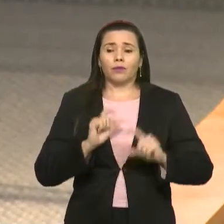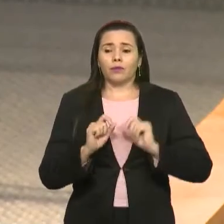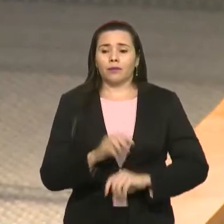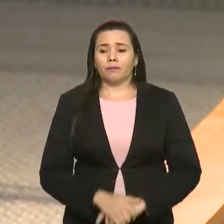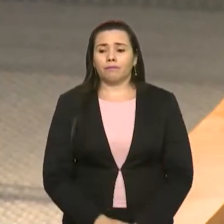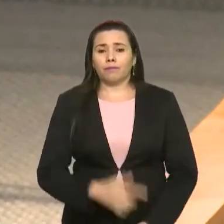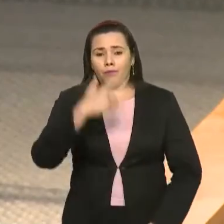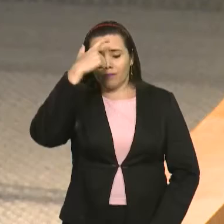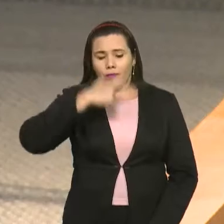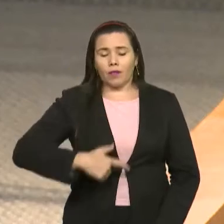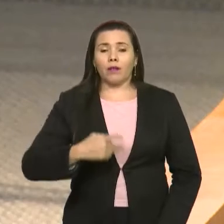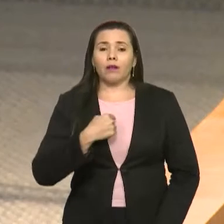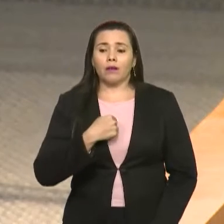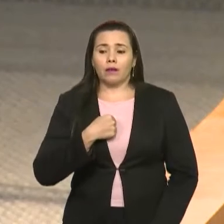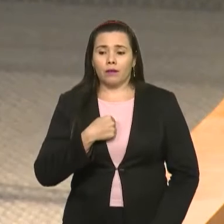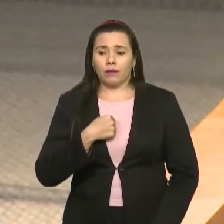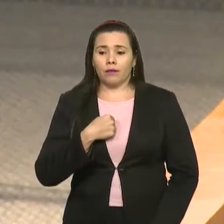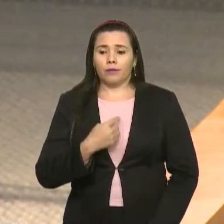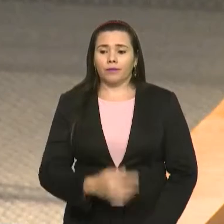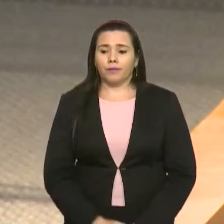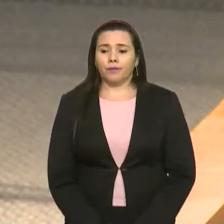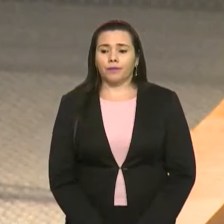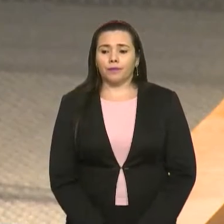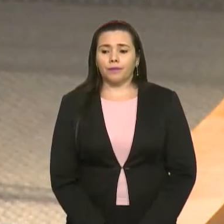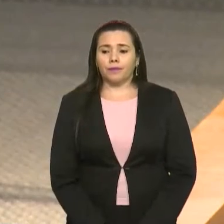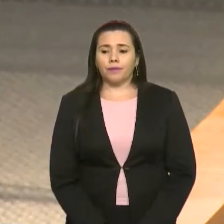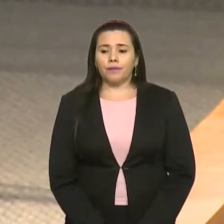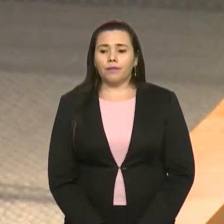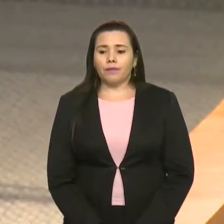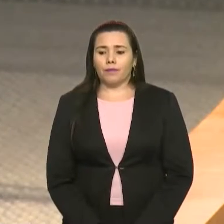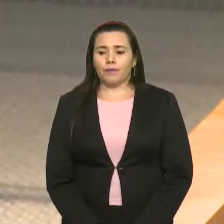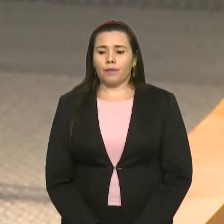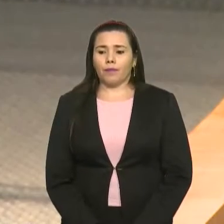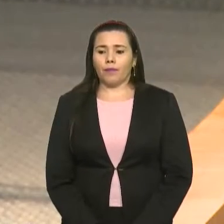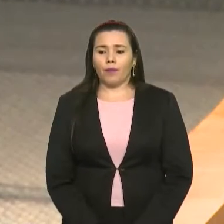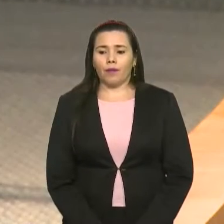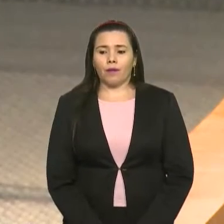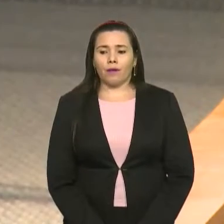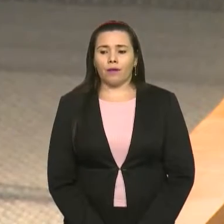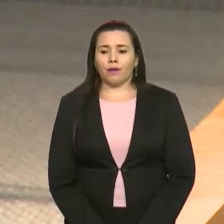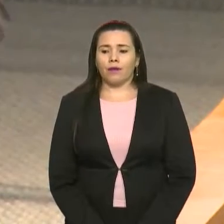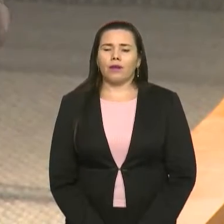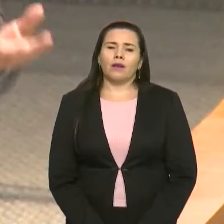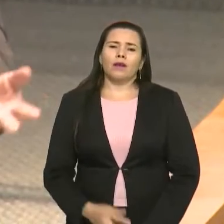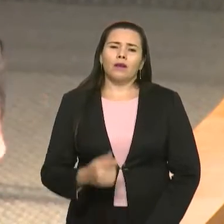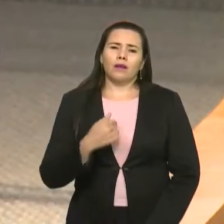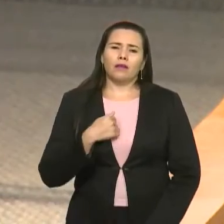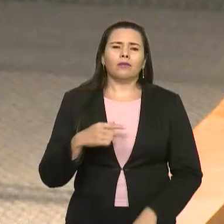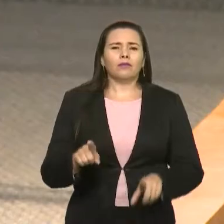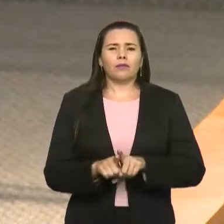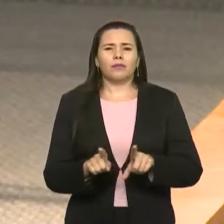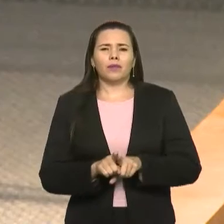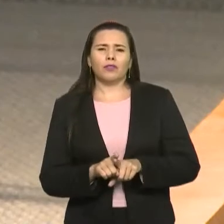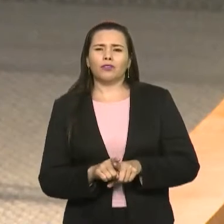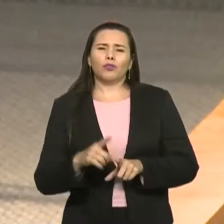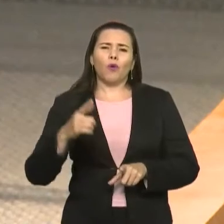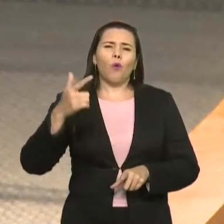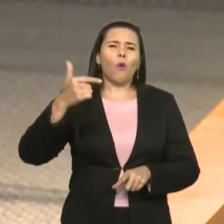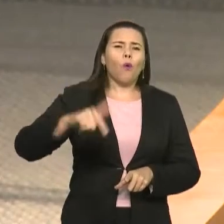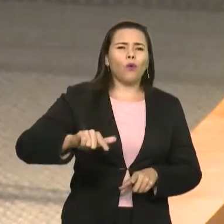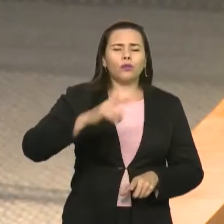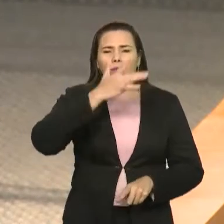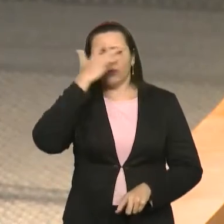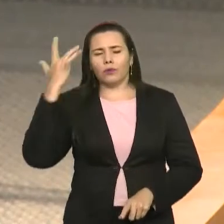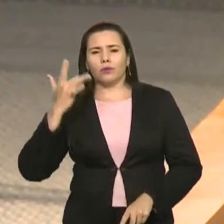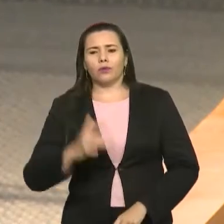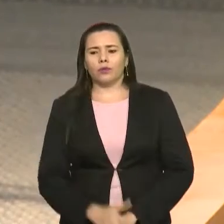o meu nome para poder dar exemplo dos inúmeros Césares que tem por aí, dos Joãos, dos Antônios, que não